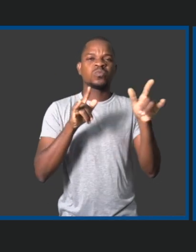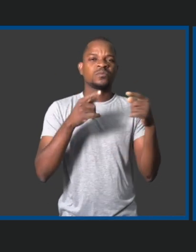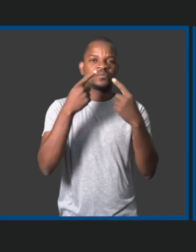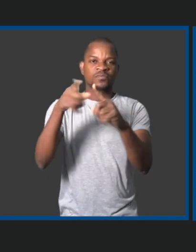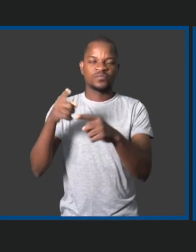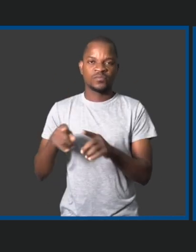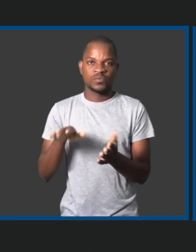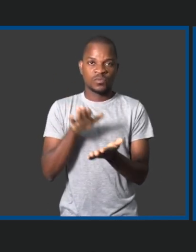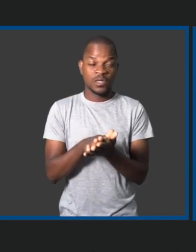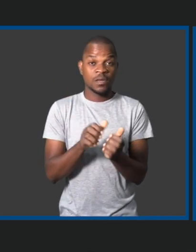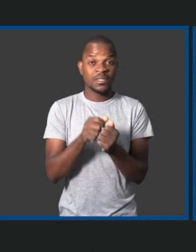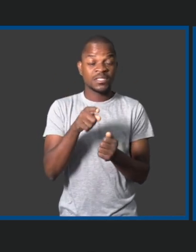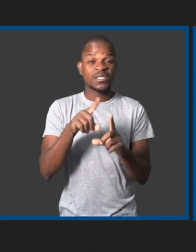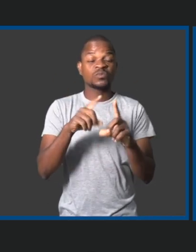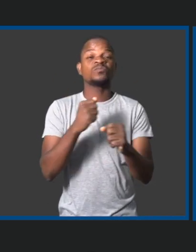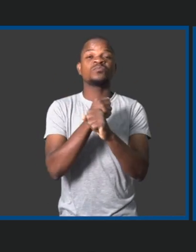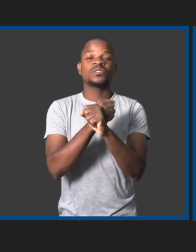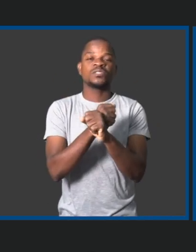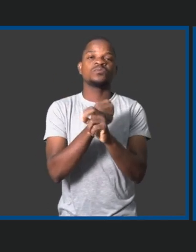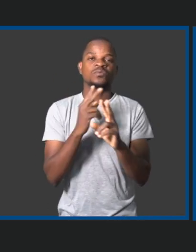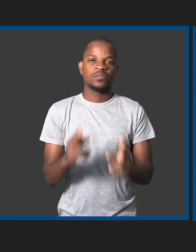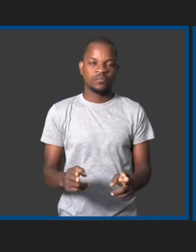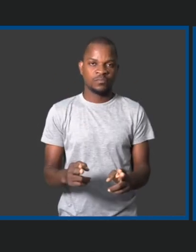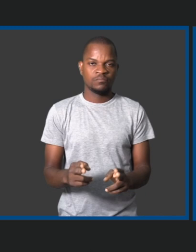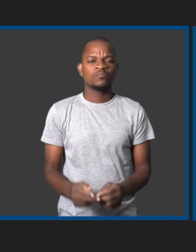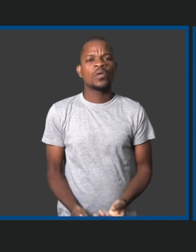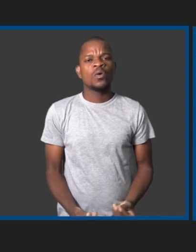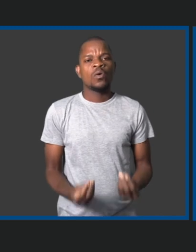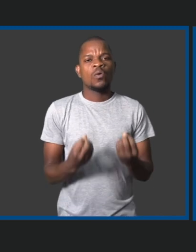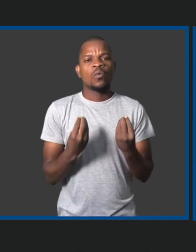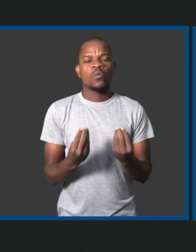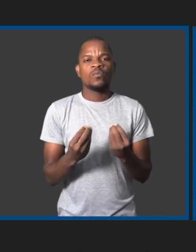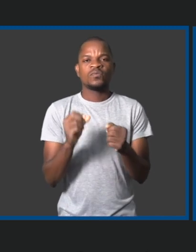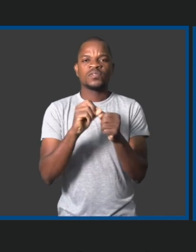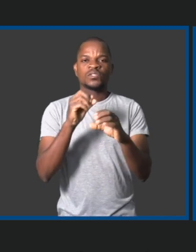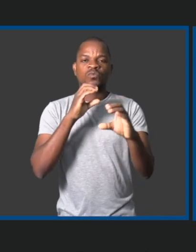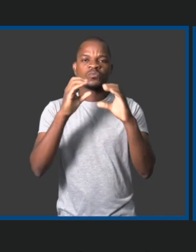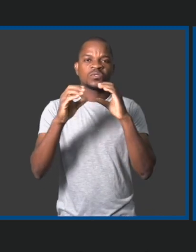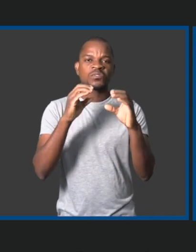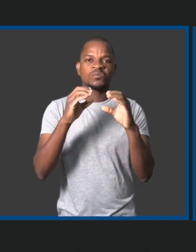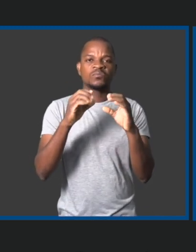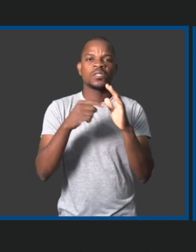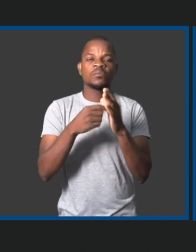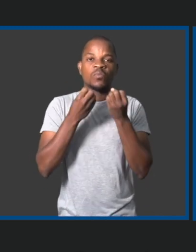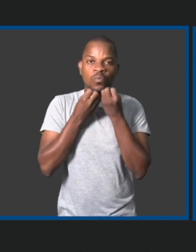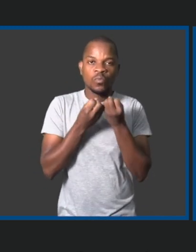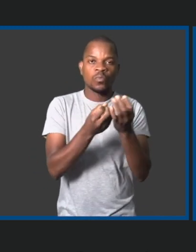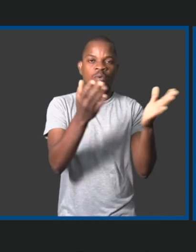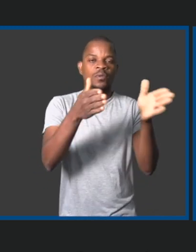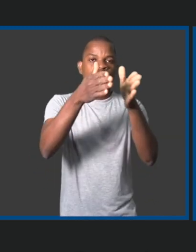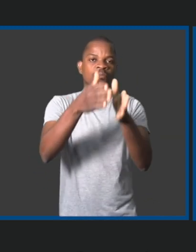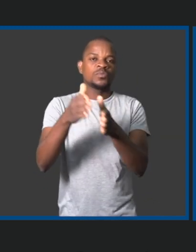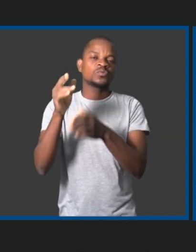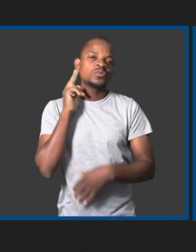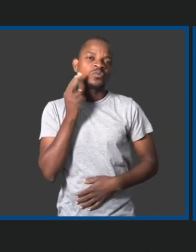acesso a todo mundo. Com as conexões de voo, o risco é muito alto. E como está sendo feita a comunicação? Falo,